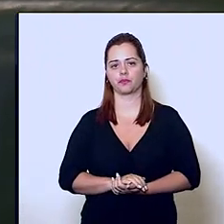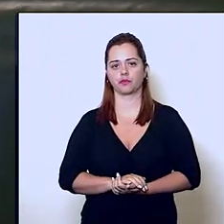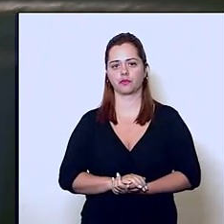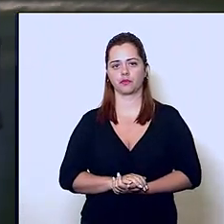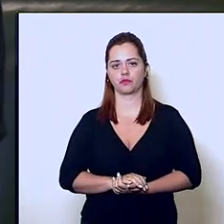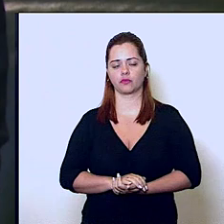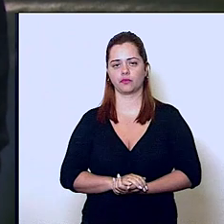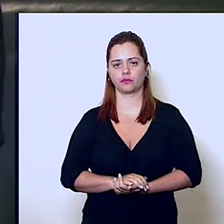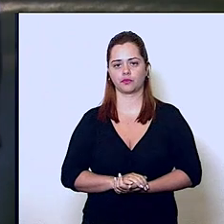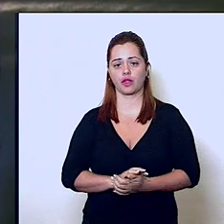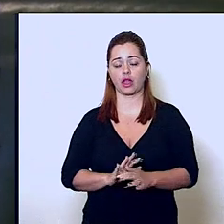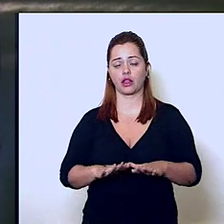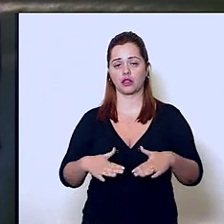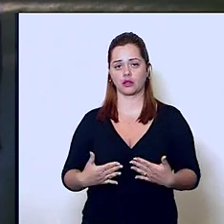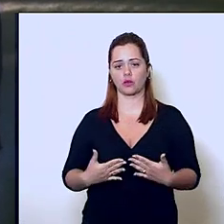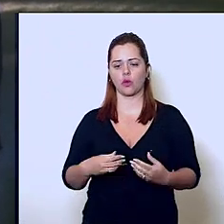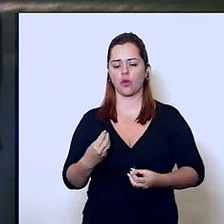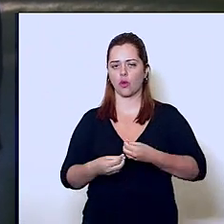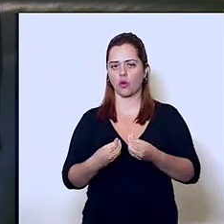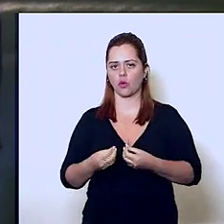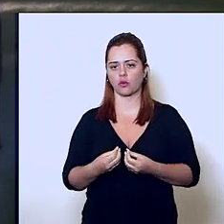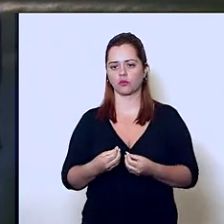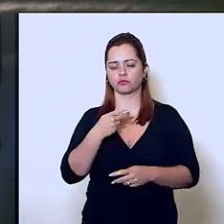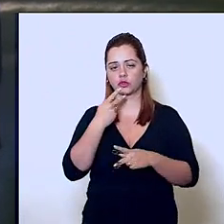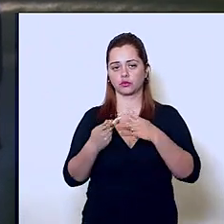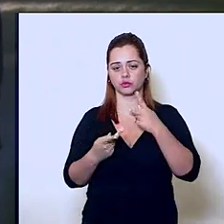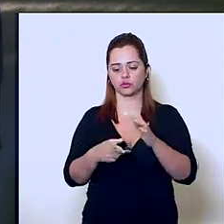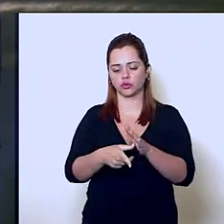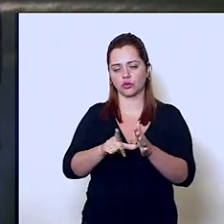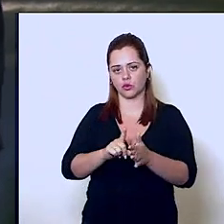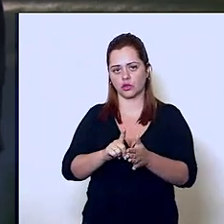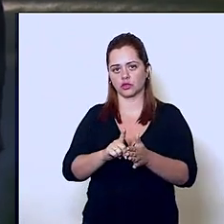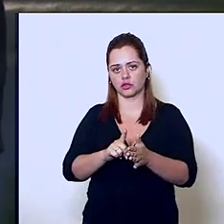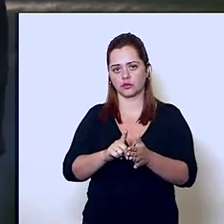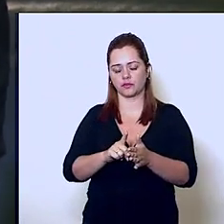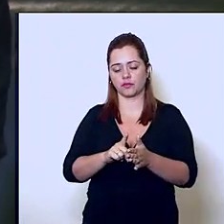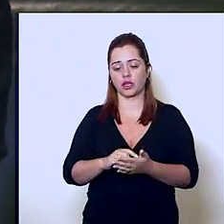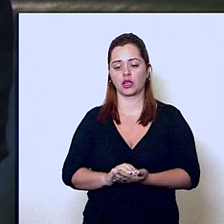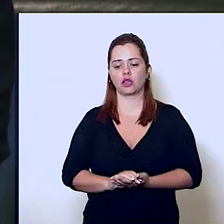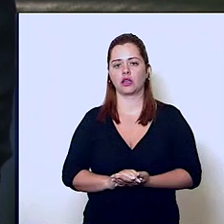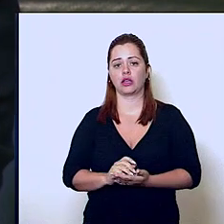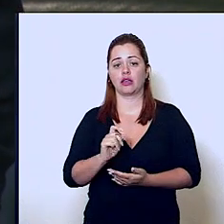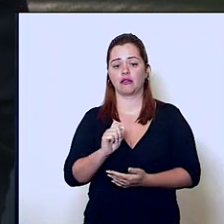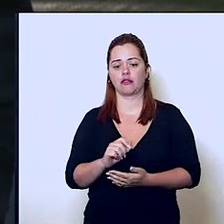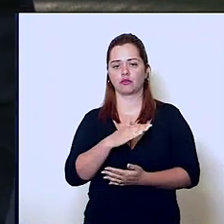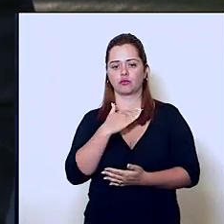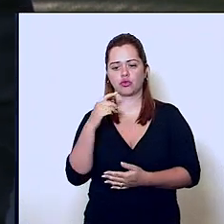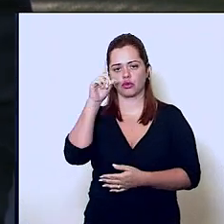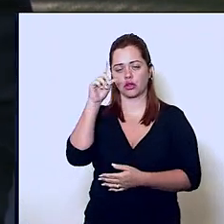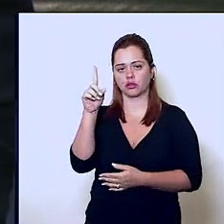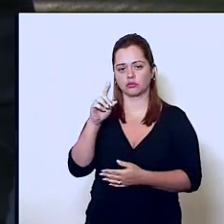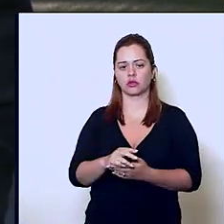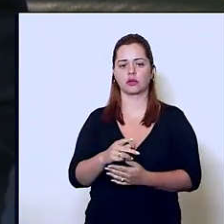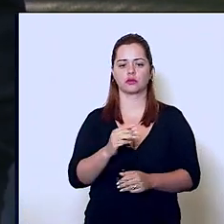aquele momento aqui, embaixador, quando do falecimento do embaixador Paulo de Tarso,